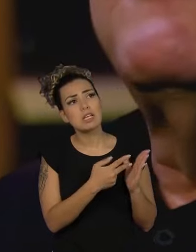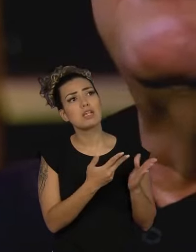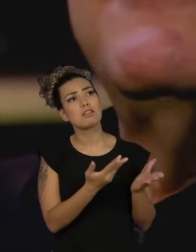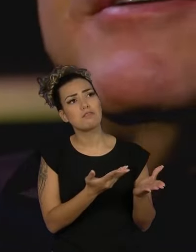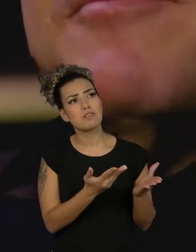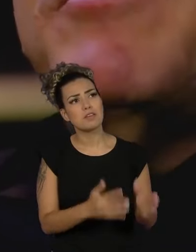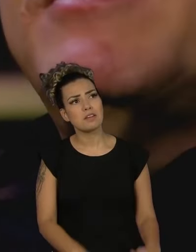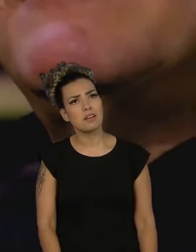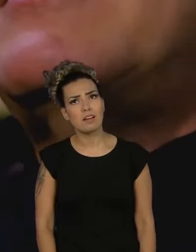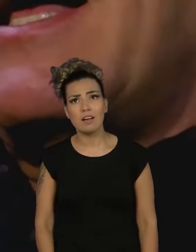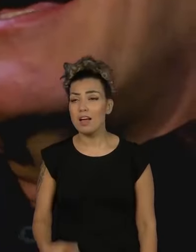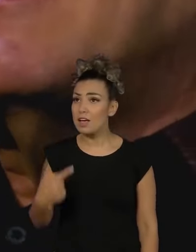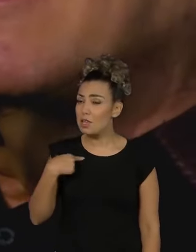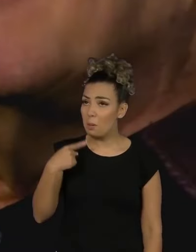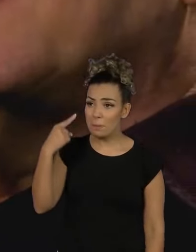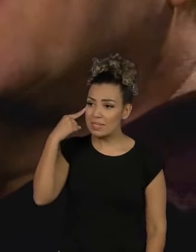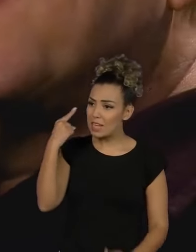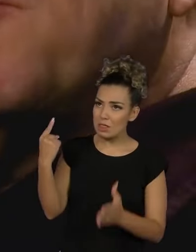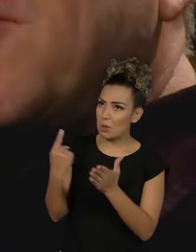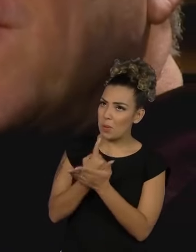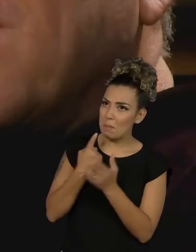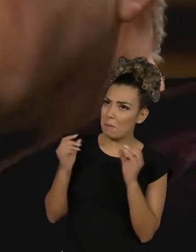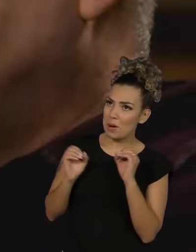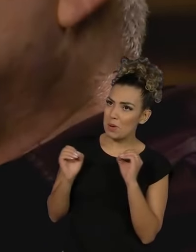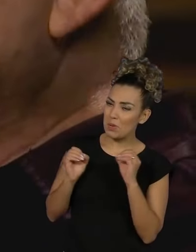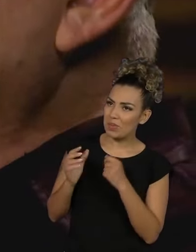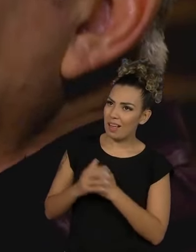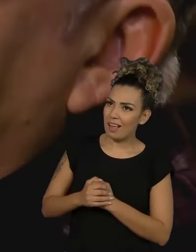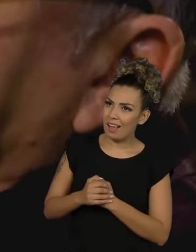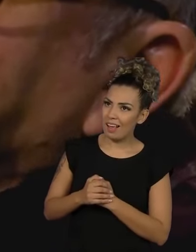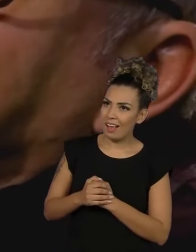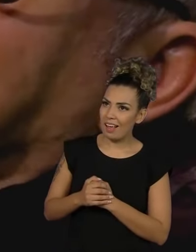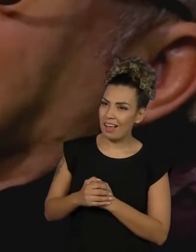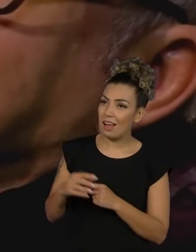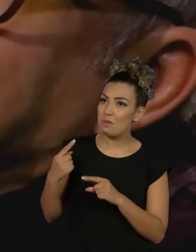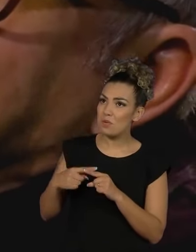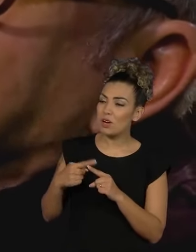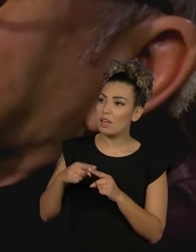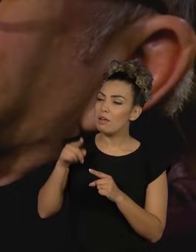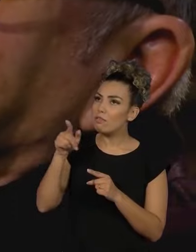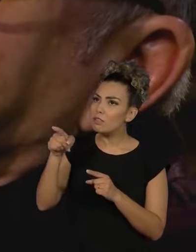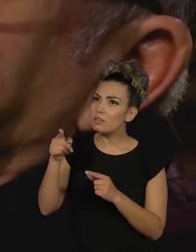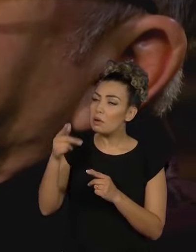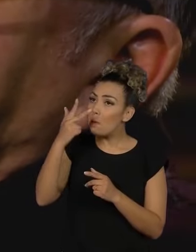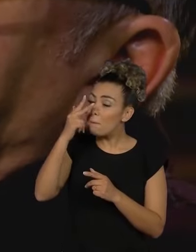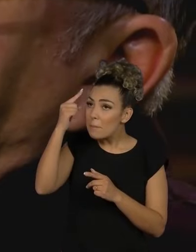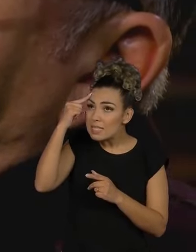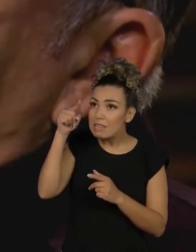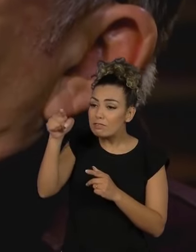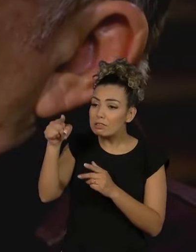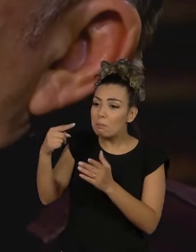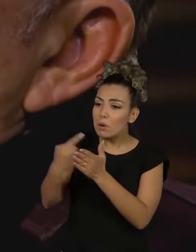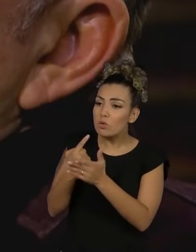Achei que você não ia perguntar essa que você substituiu por o que é a verdade.